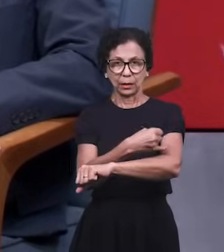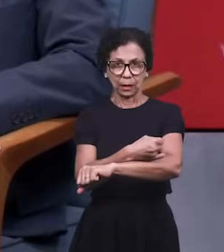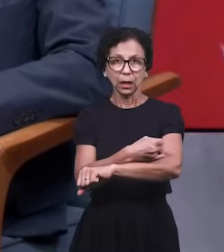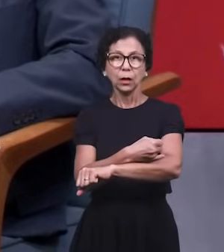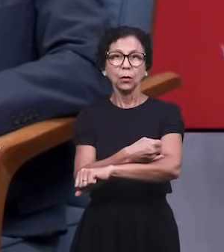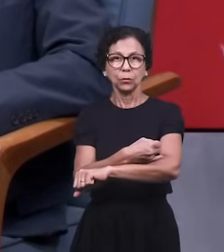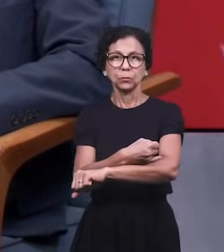que ele recebeu